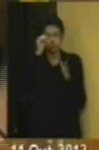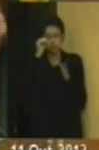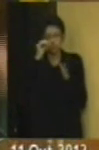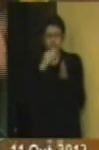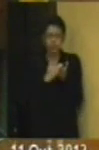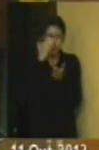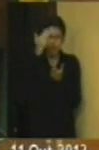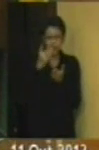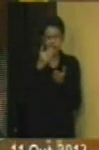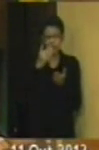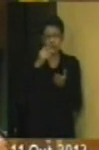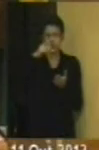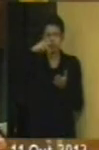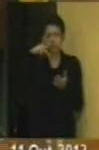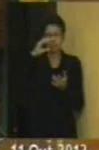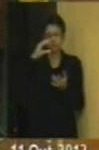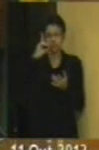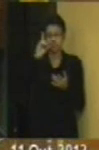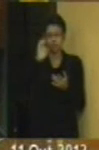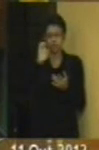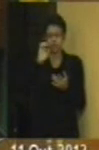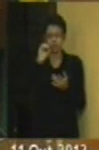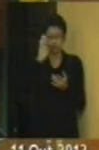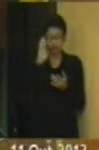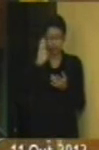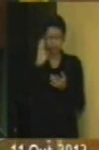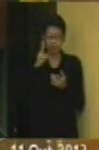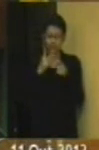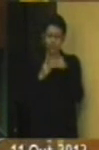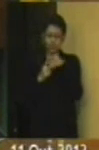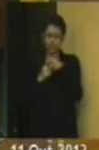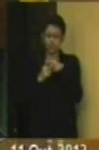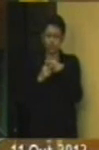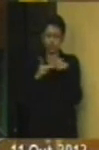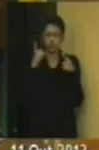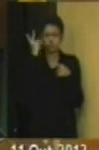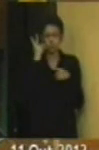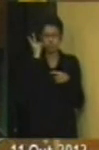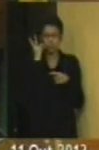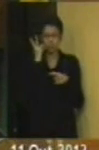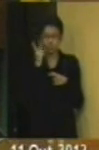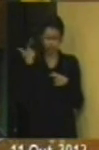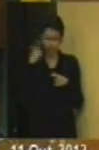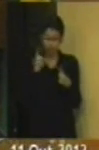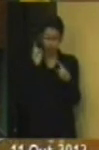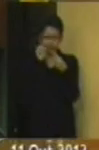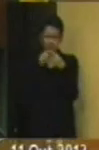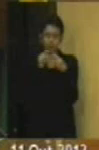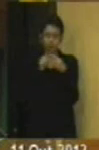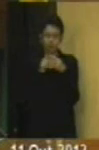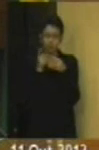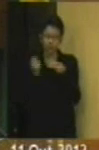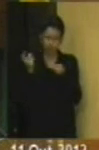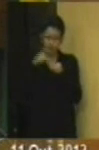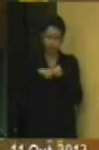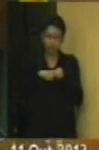daqui para frente o pc do b segue o seu caminho nós temos dois vereadores ao atingir nossos objetivos que era dobrar nossa bancada que era recuperar